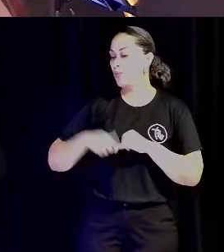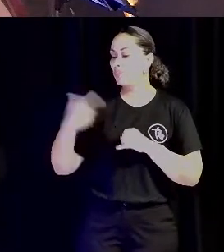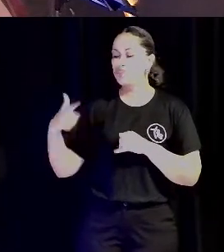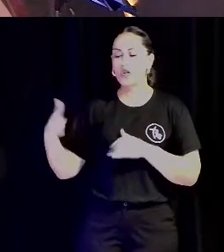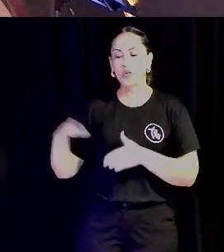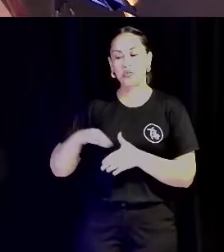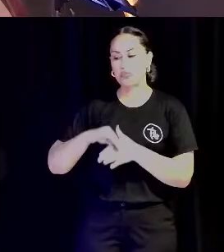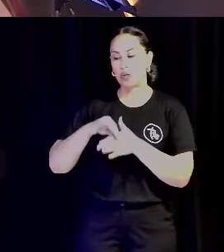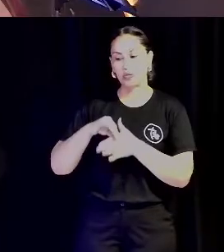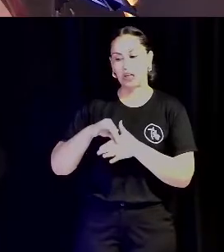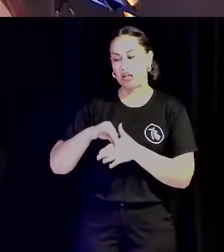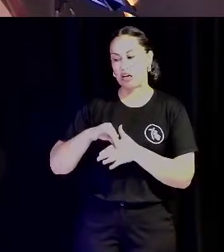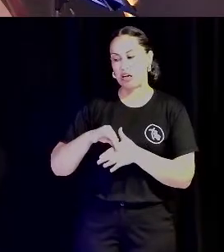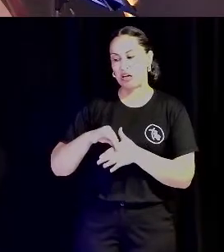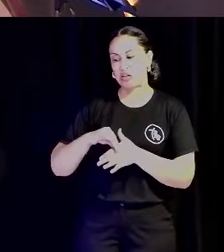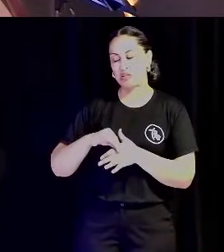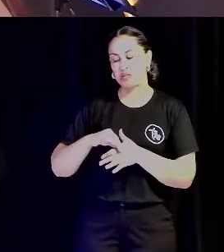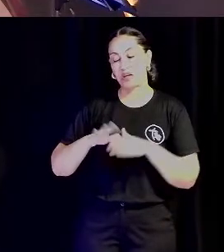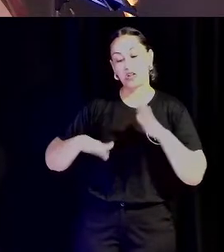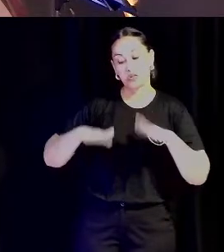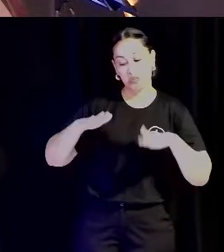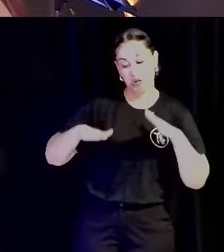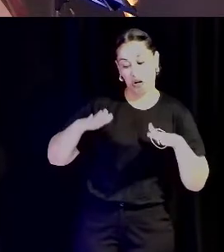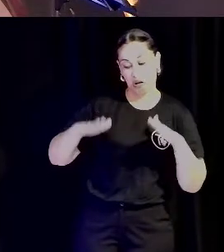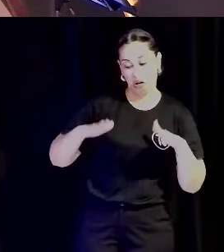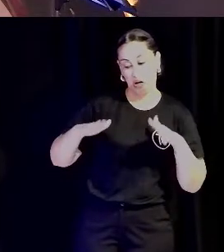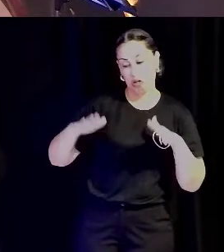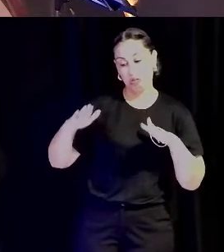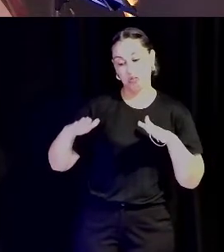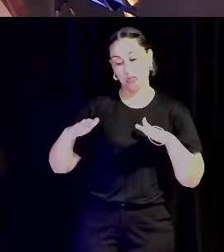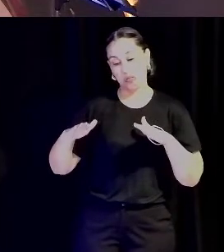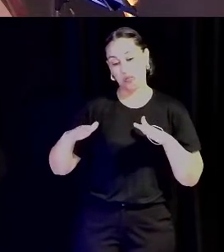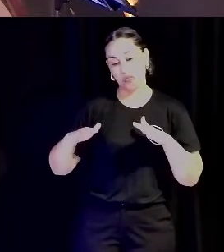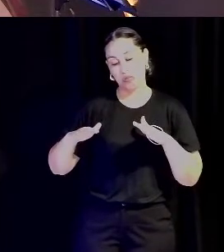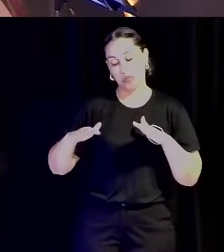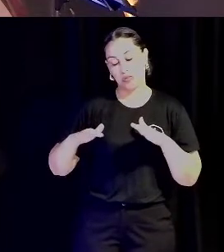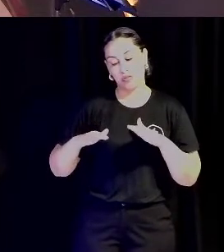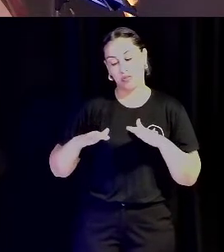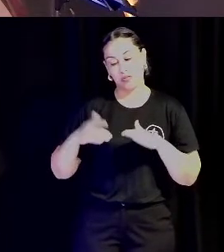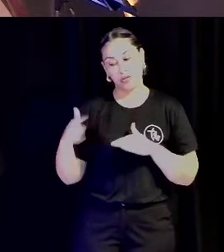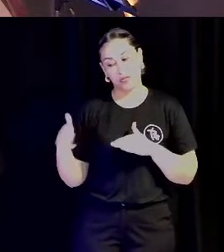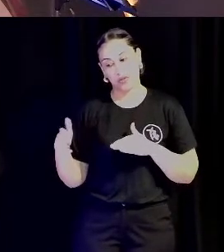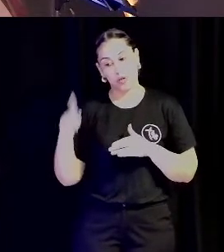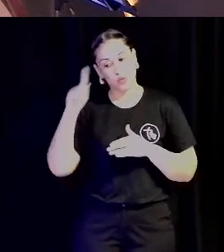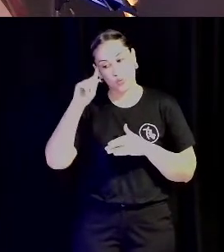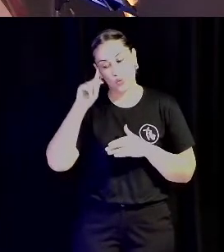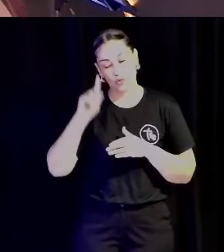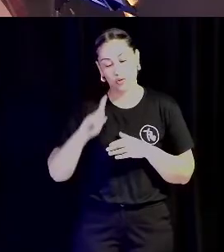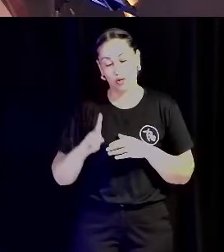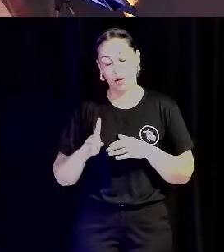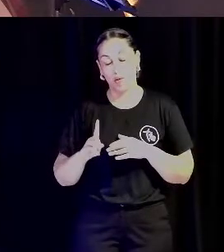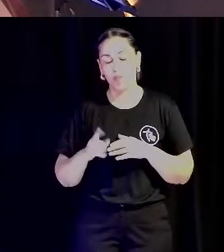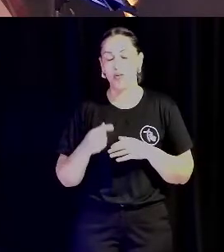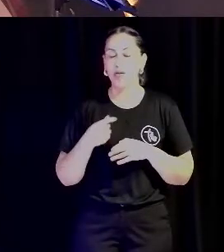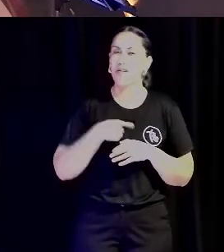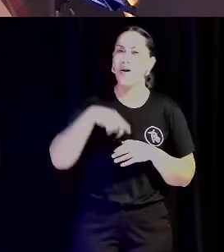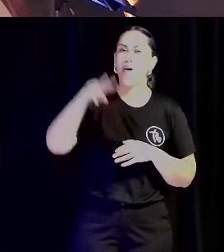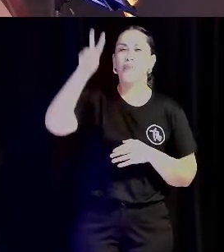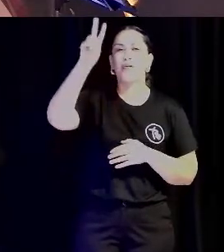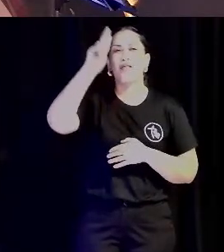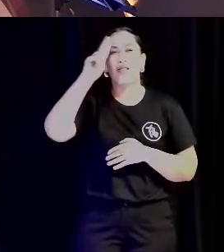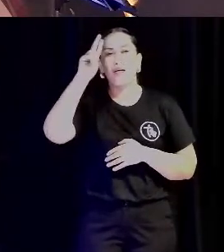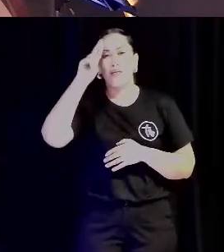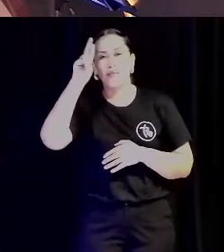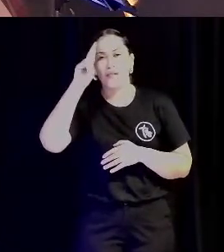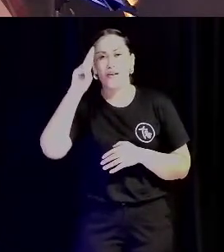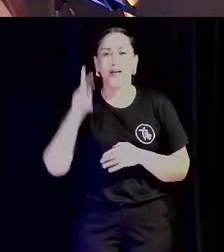aqui carne não vem sempre. Não passa aqui sempre. E aí eu me lembrava, eu falando com a minha